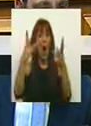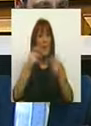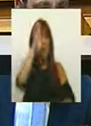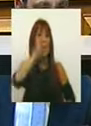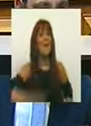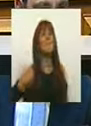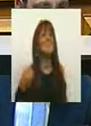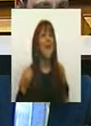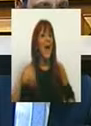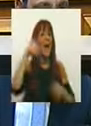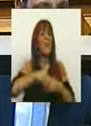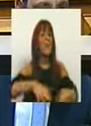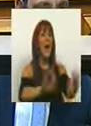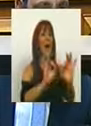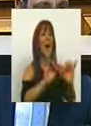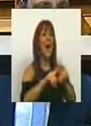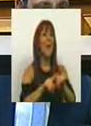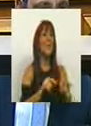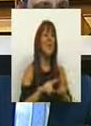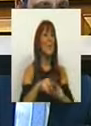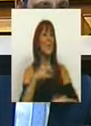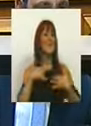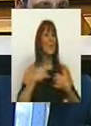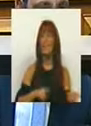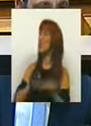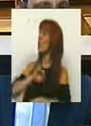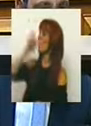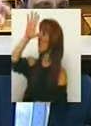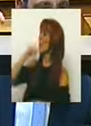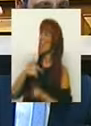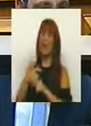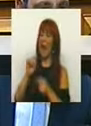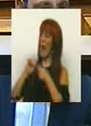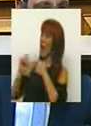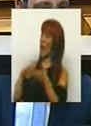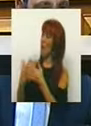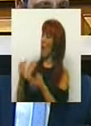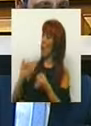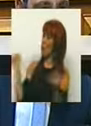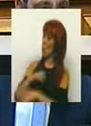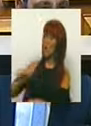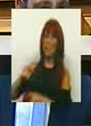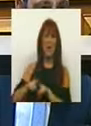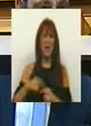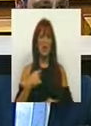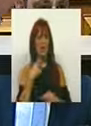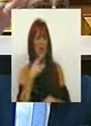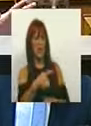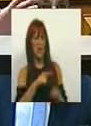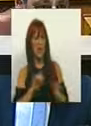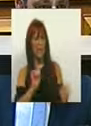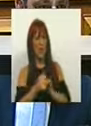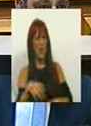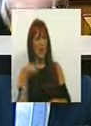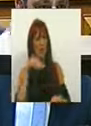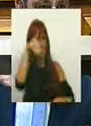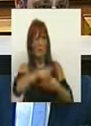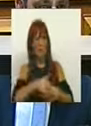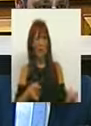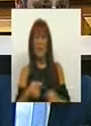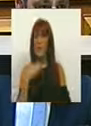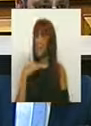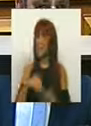Estado, que votaram a favor numa sexta-feira, o Sr. Primeiro-Ministro dá uma entrevista ao Expresso e diz: dê instruções claras para mudar a orientação de voto. E